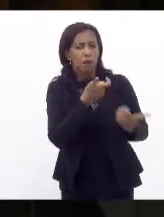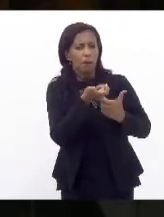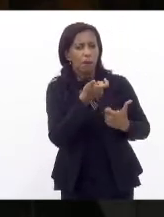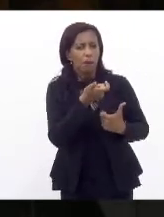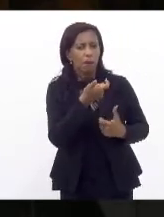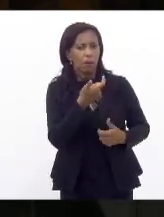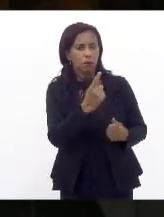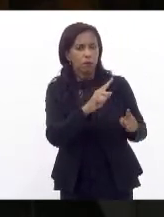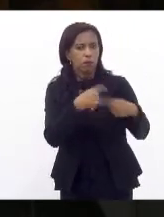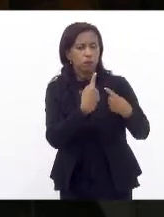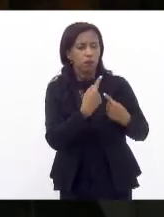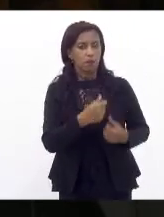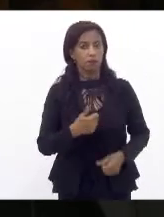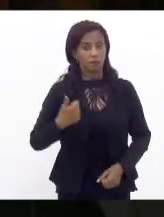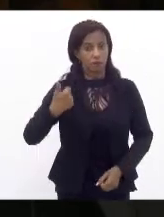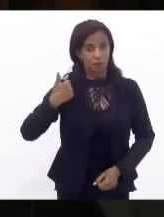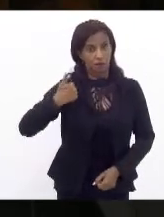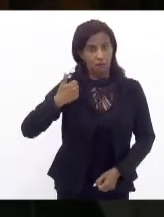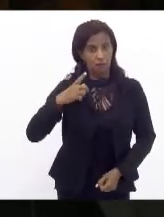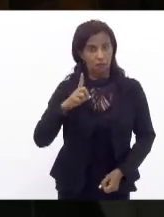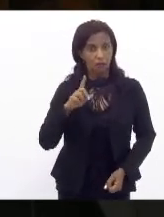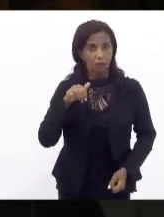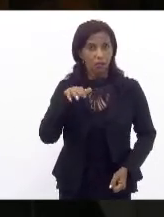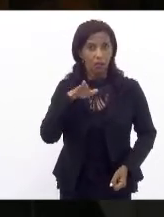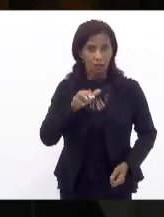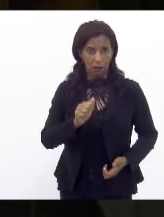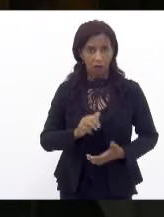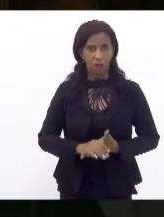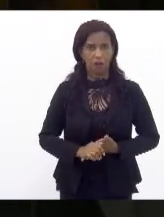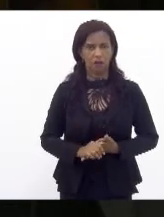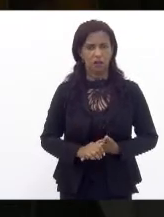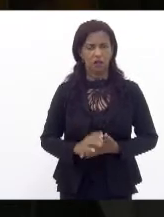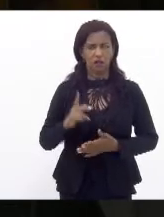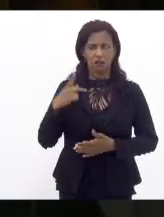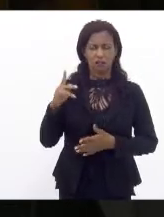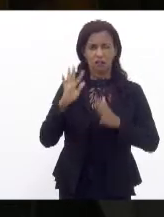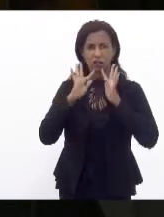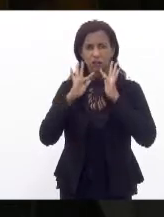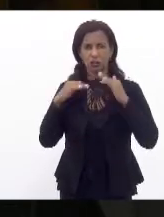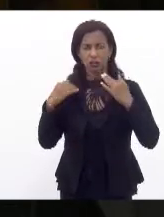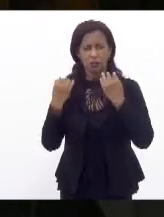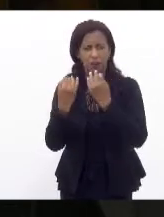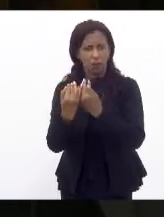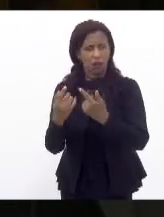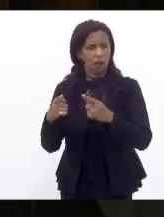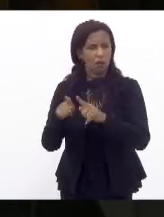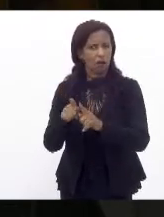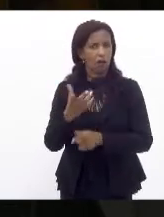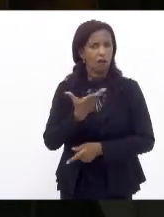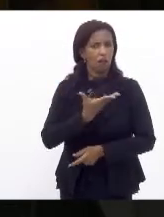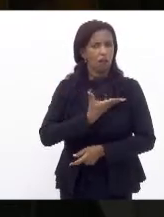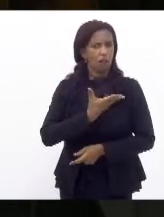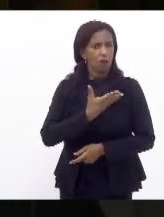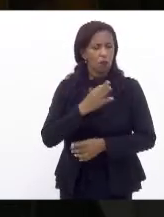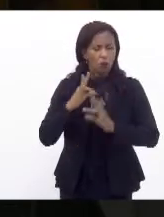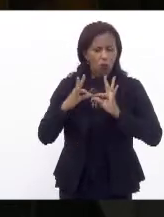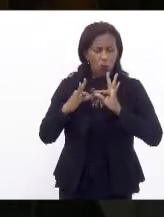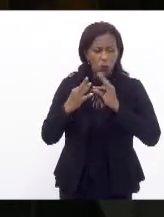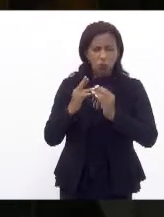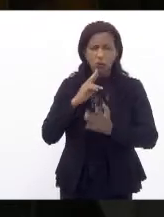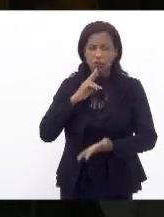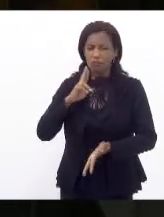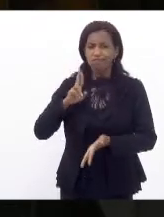feita. A primeira-dama, seus familiares e seus amigos, com toda a